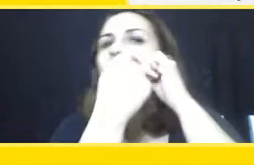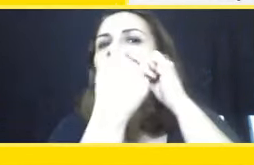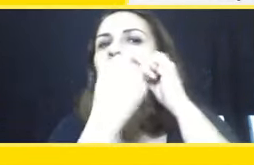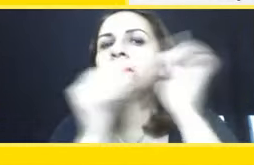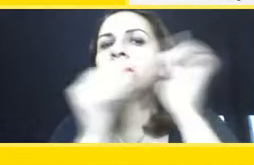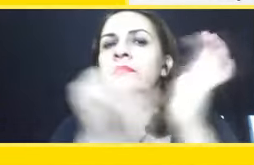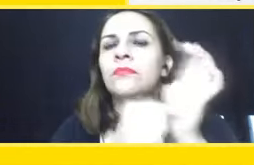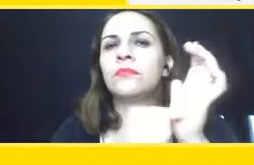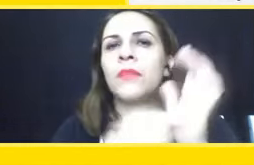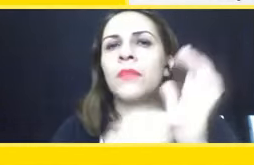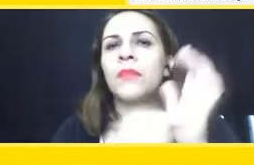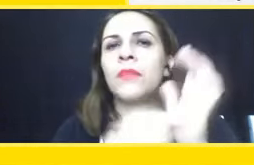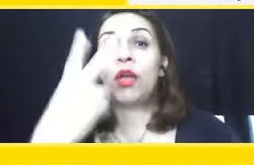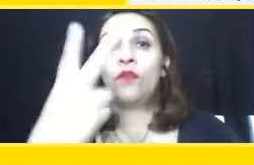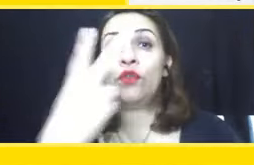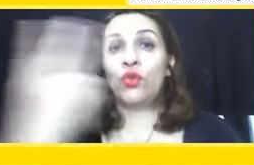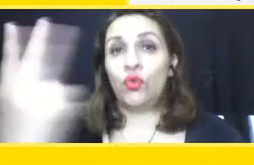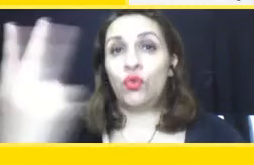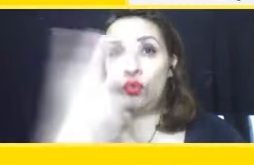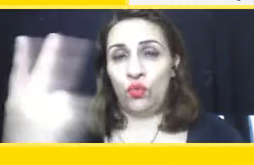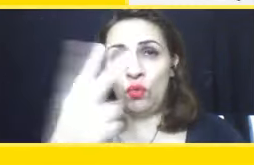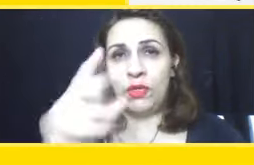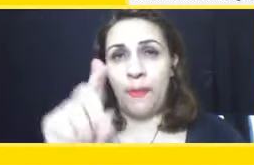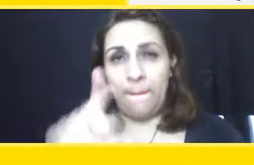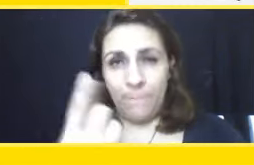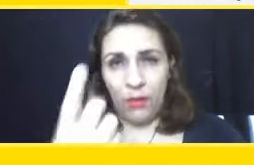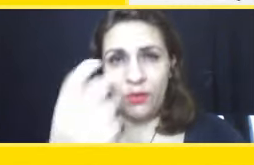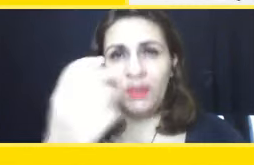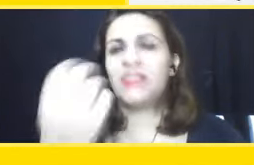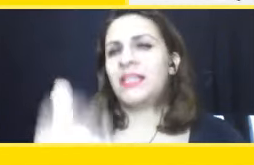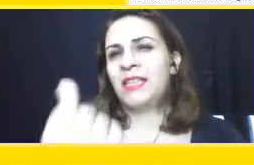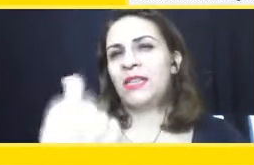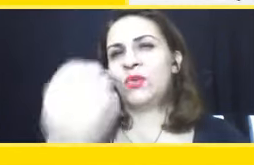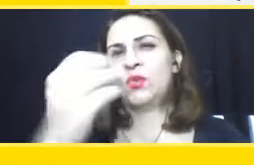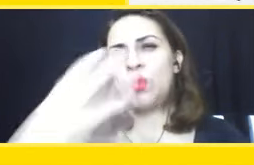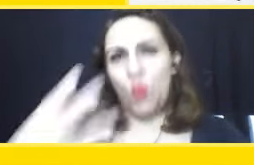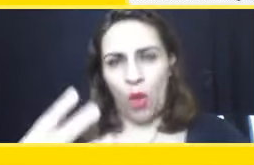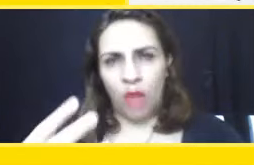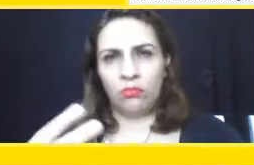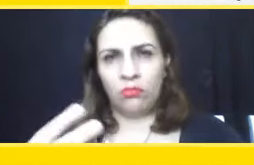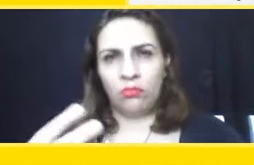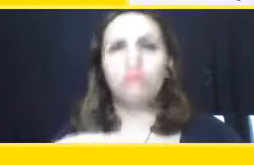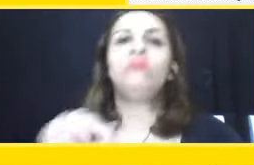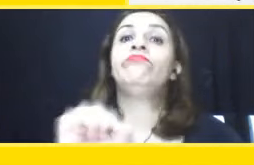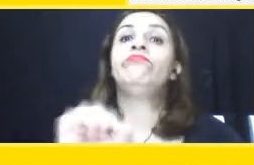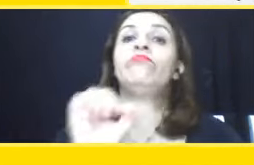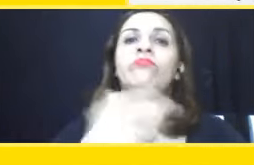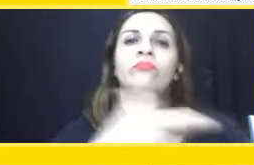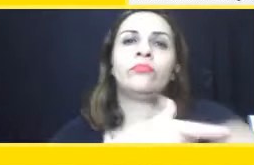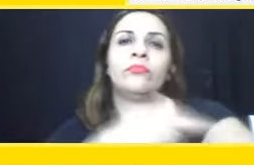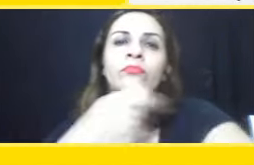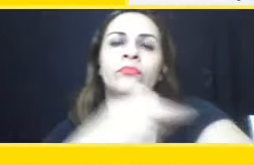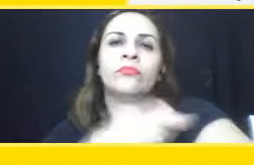e 22.634 pessoas que fizeram a testagem,